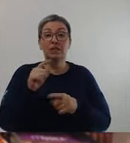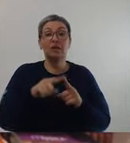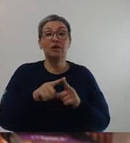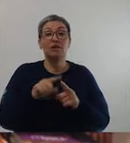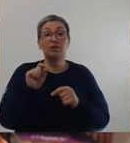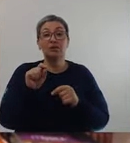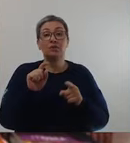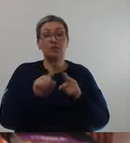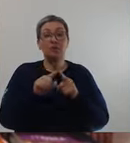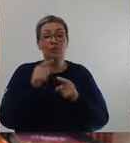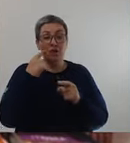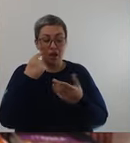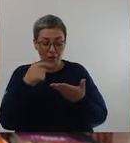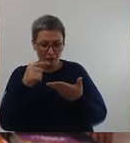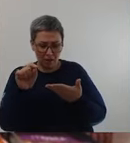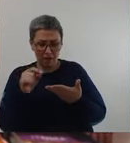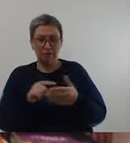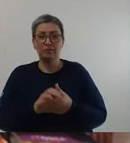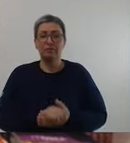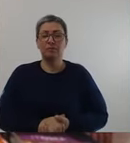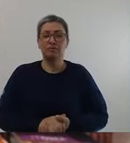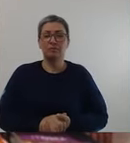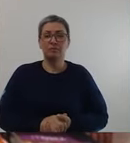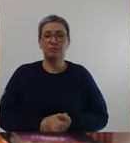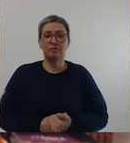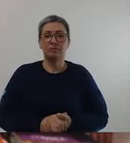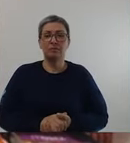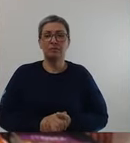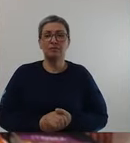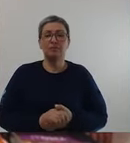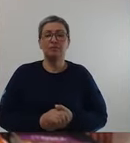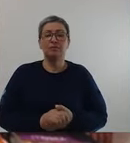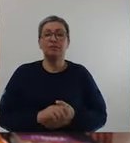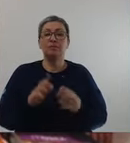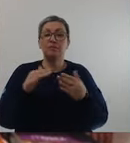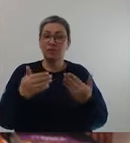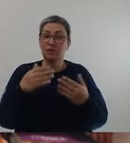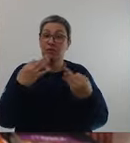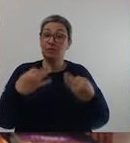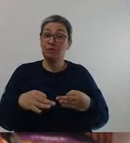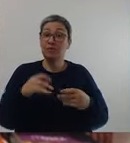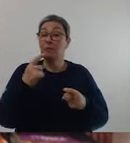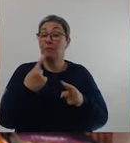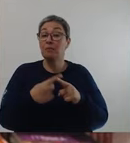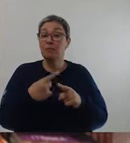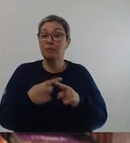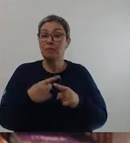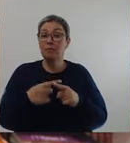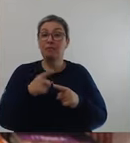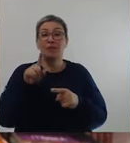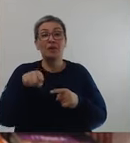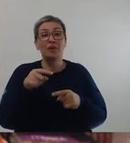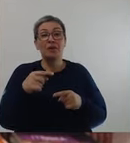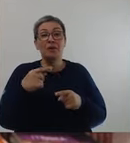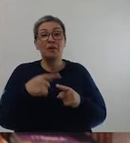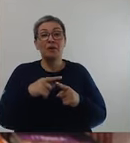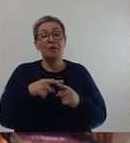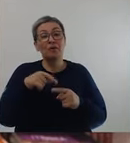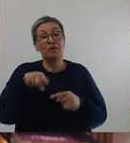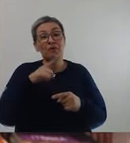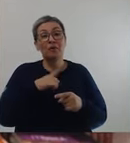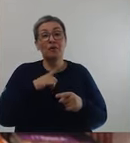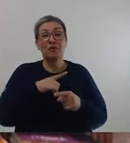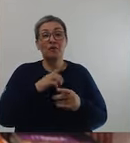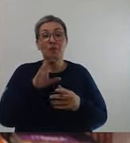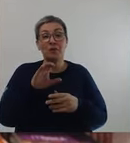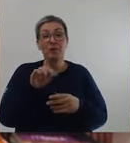000.008.000. Ele é o 8. Pega aí e confere. Viu como eu estou certo? Isso, sabe por quê? é porque